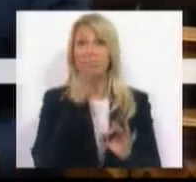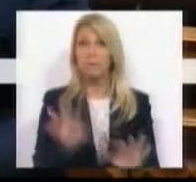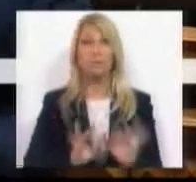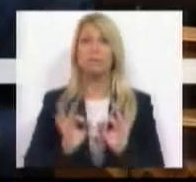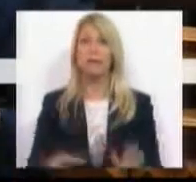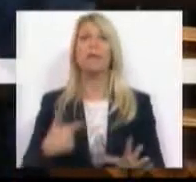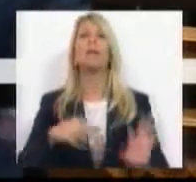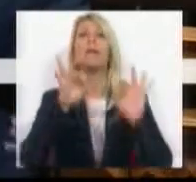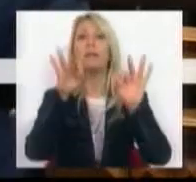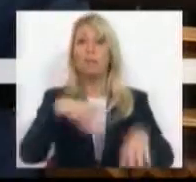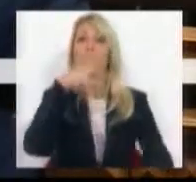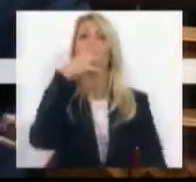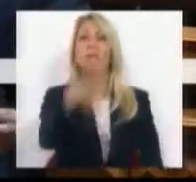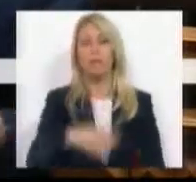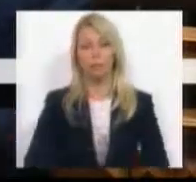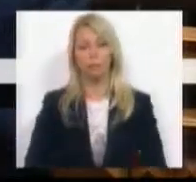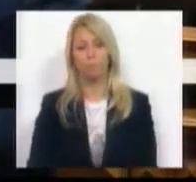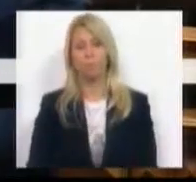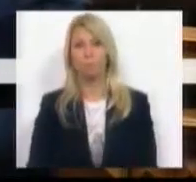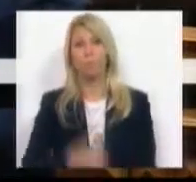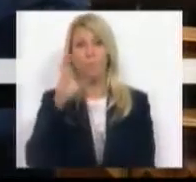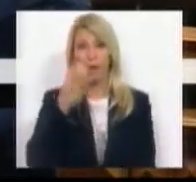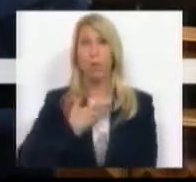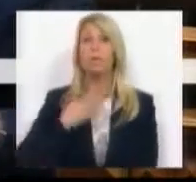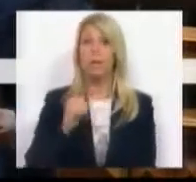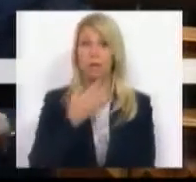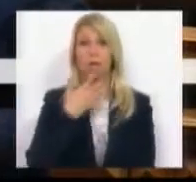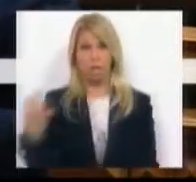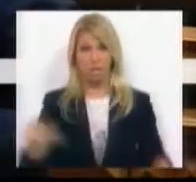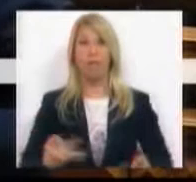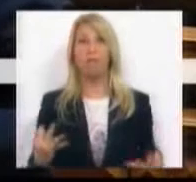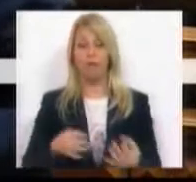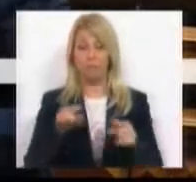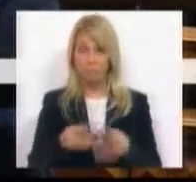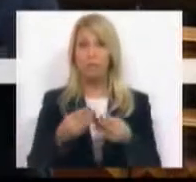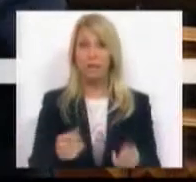E termino dizendo o seguinte, o CDS de facto nesta matéria, senhor